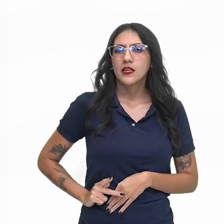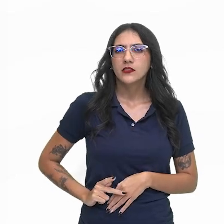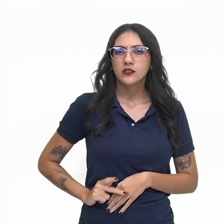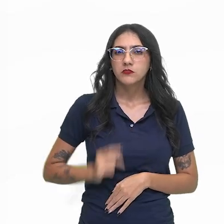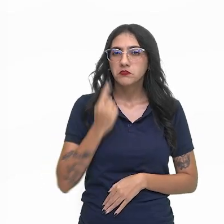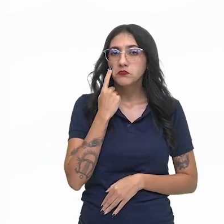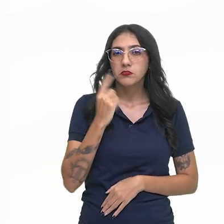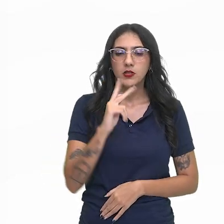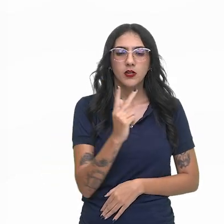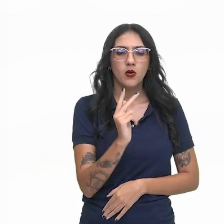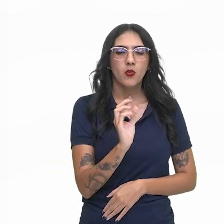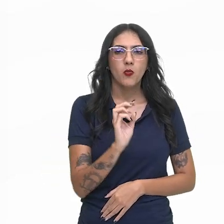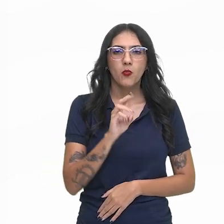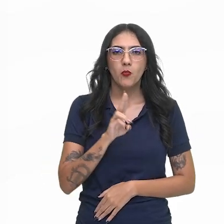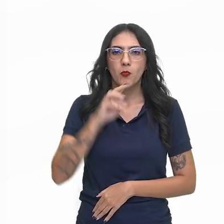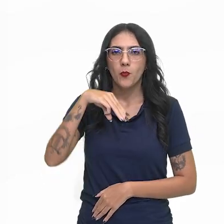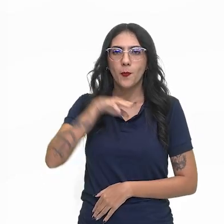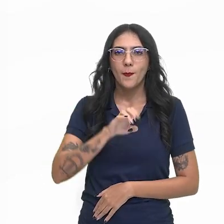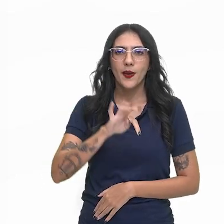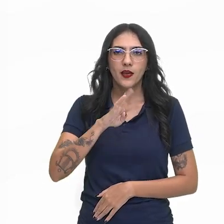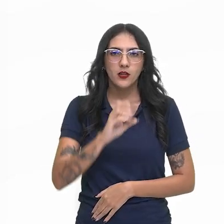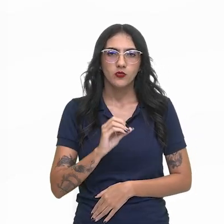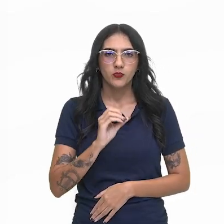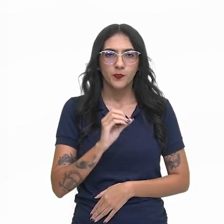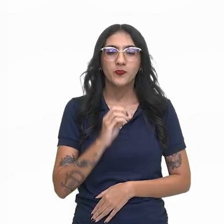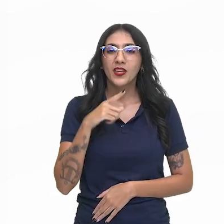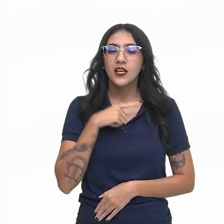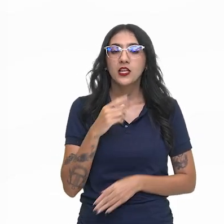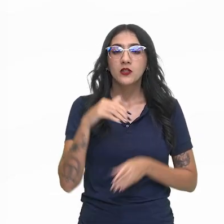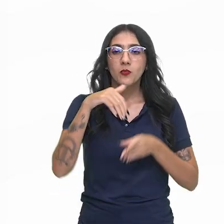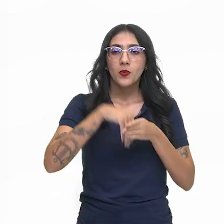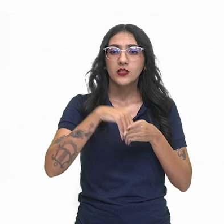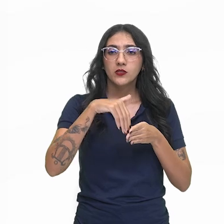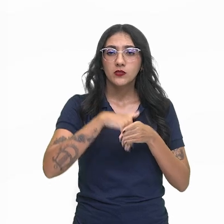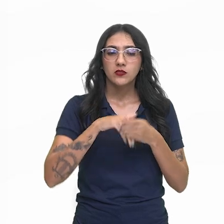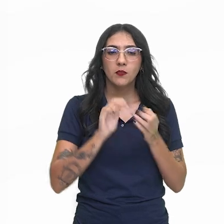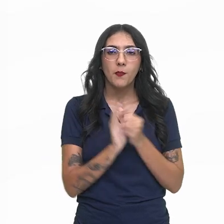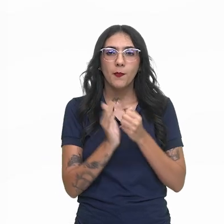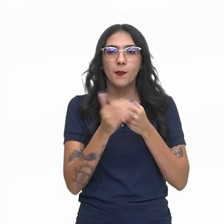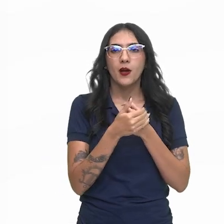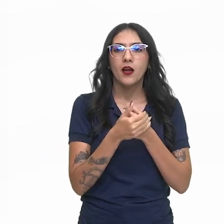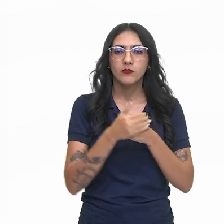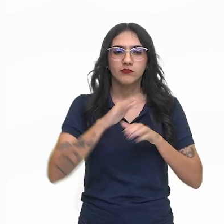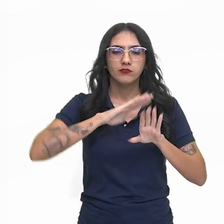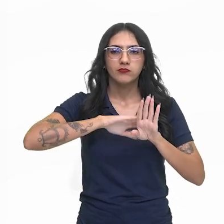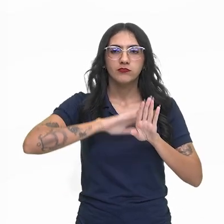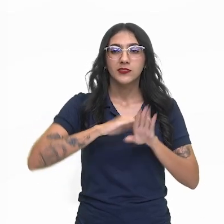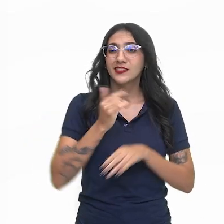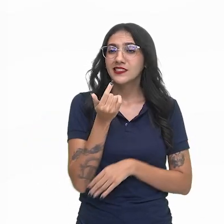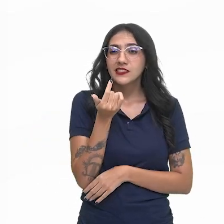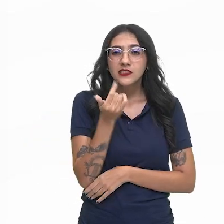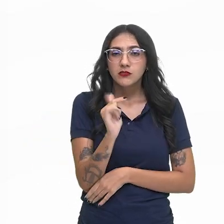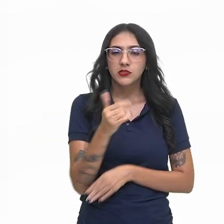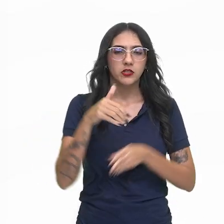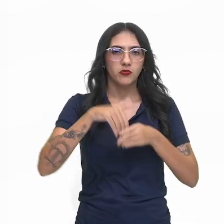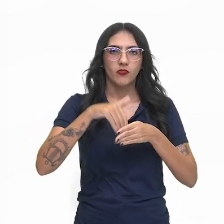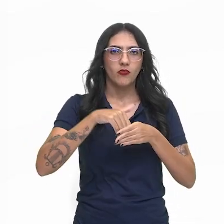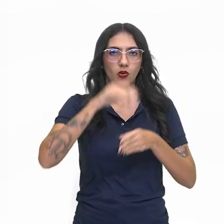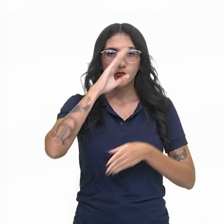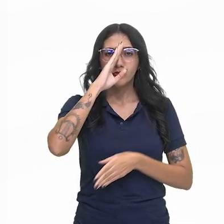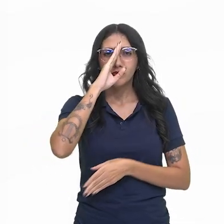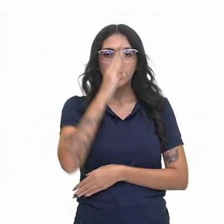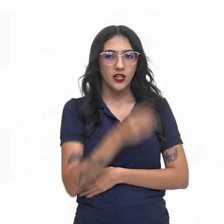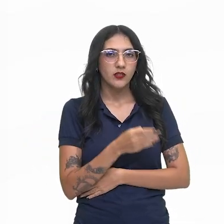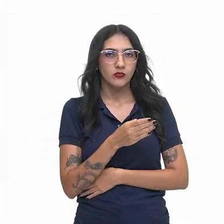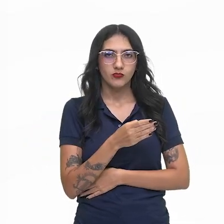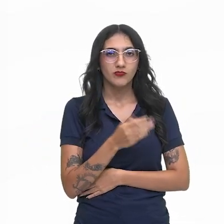Branco. Ele foi eleito numa eleição indireta, ou seja, não houve o voto diretamente para que ele fosse eleito, não houve voto